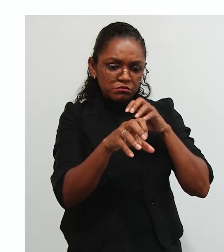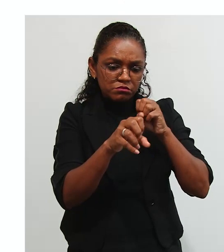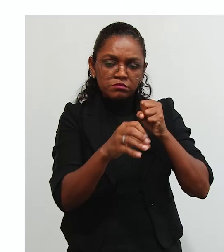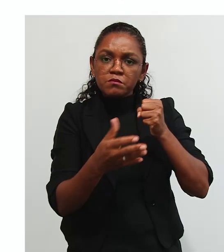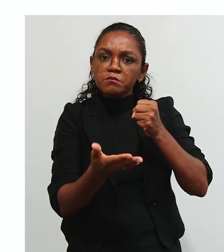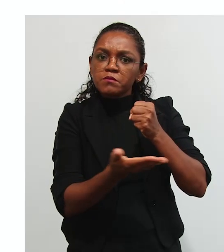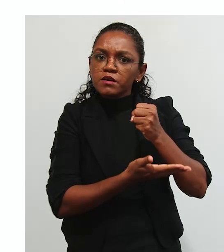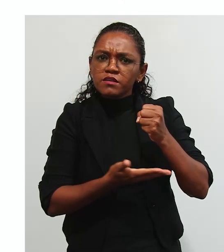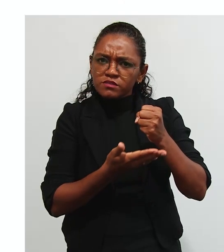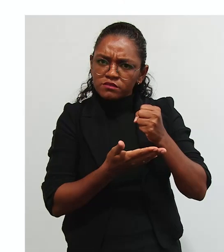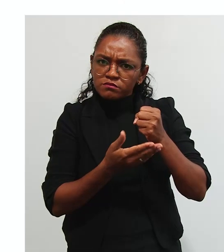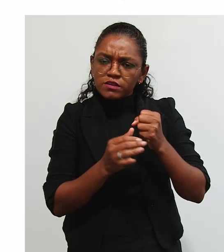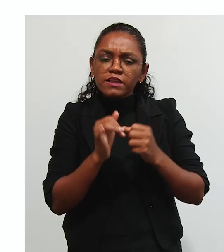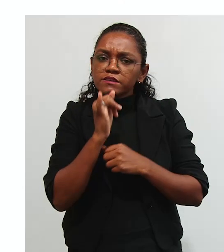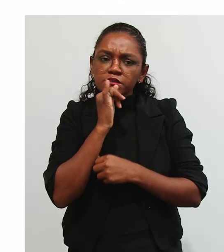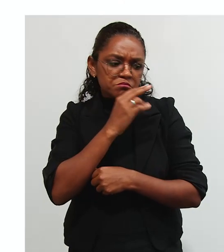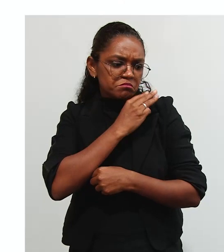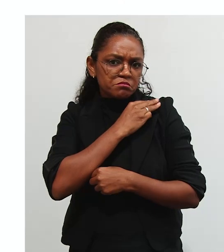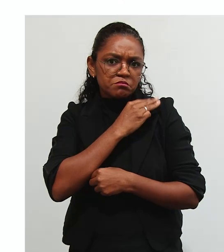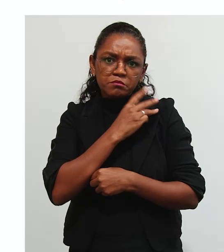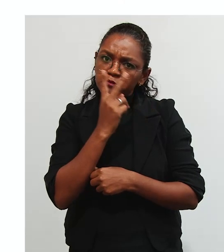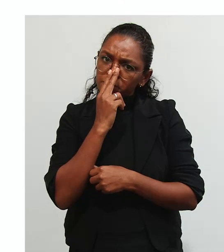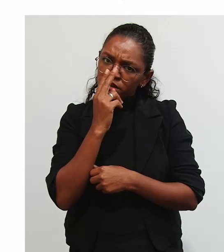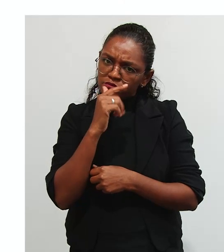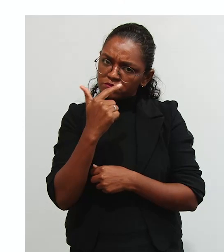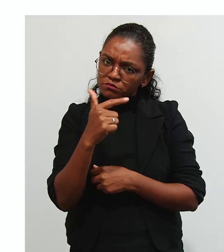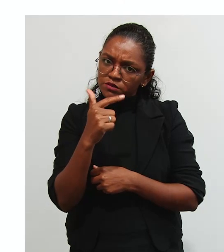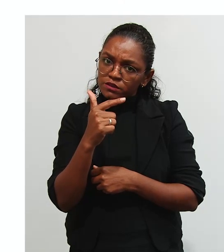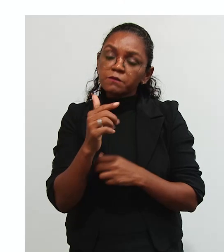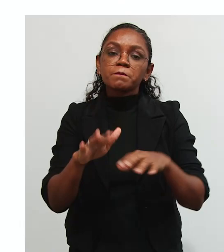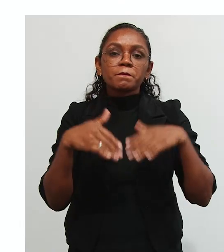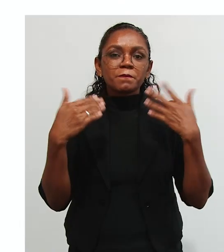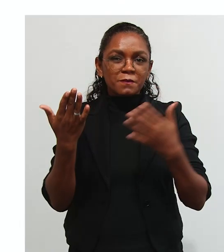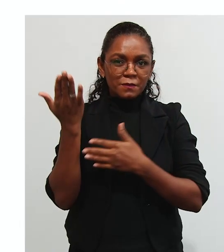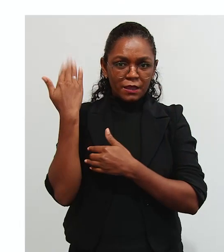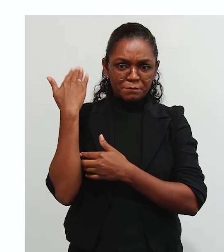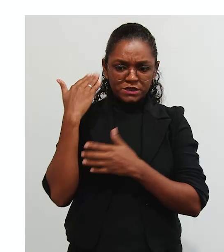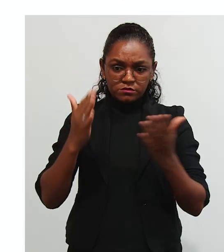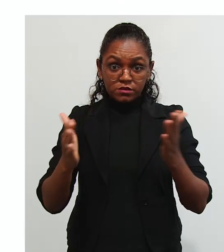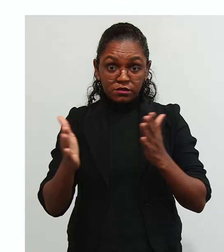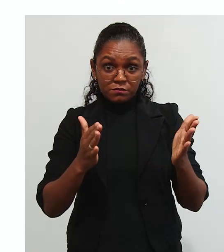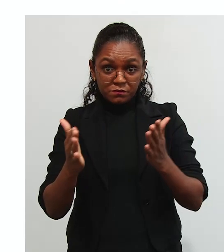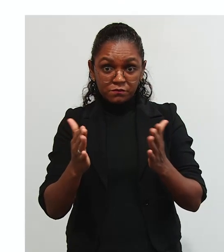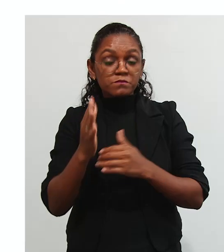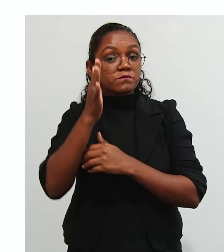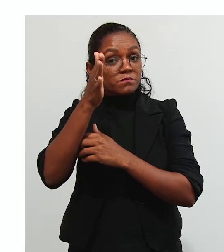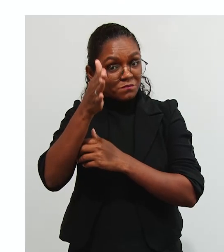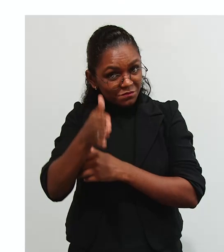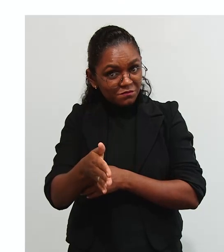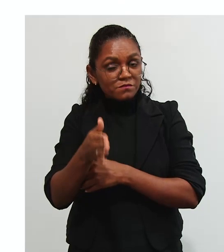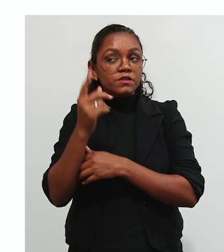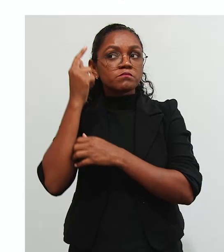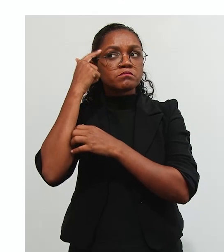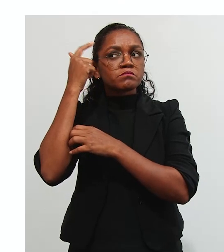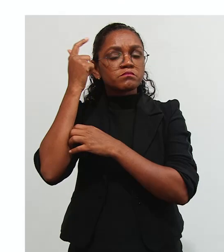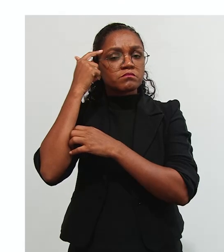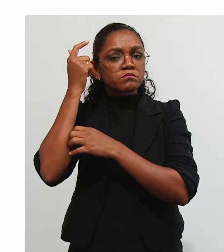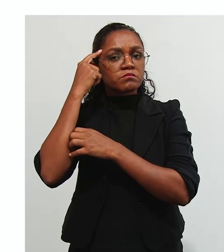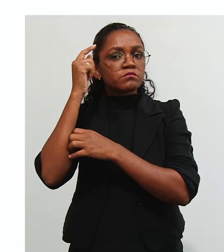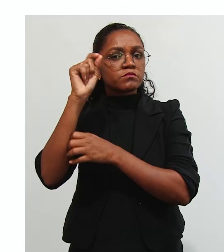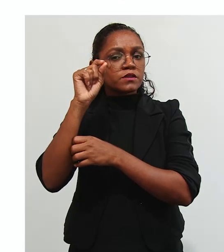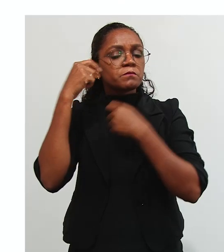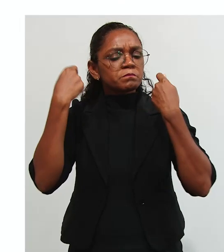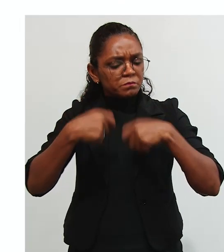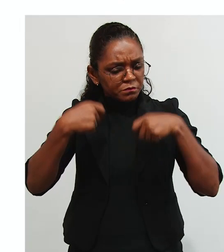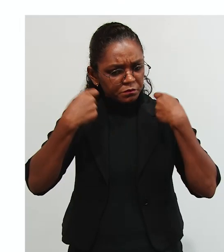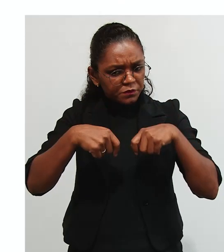se não existisse, por exemplo, o ensino médio. Então, lá, já na época de Dewey, ele já tinha esse pensamento de que